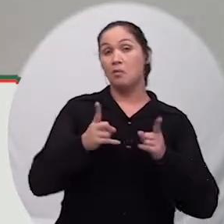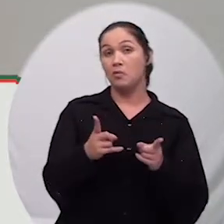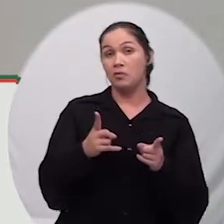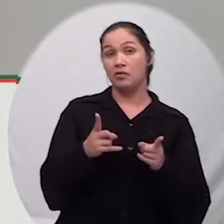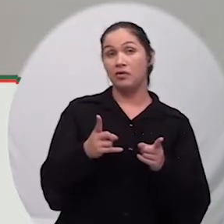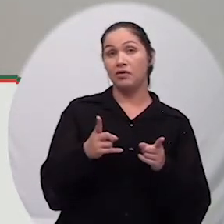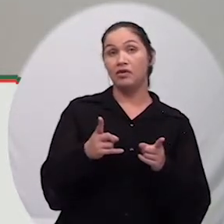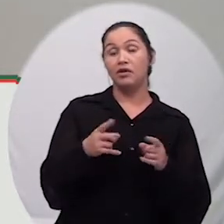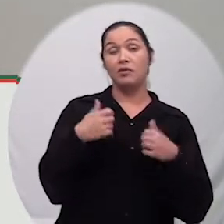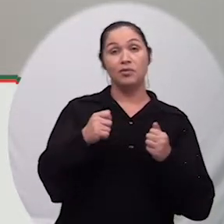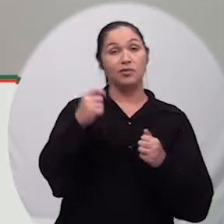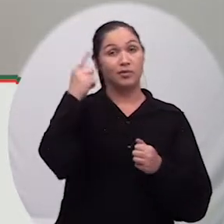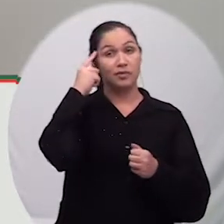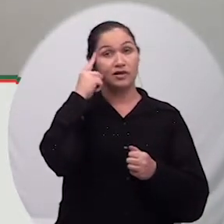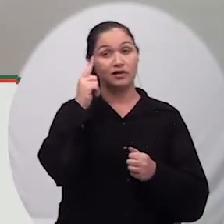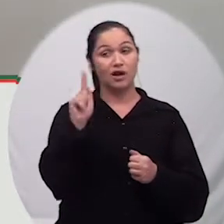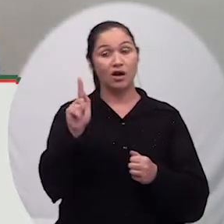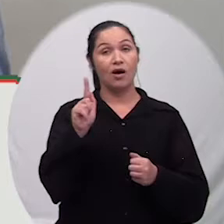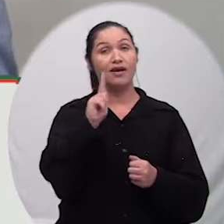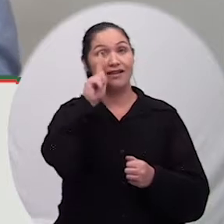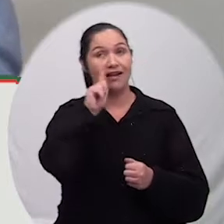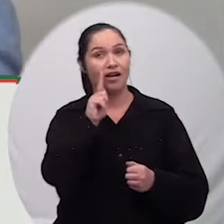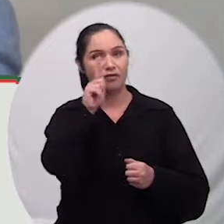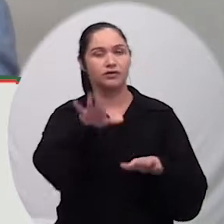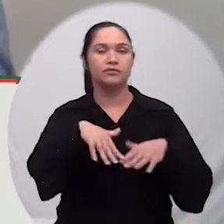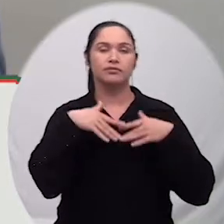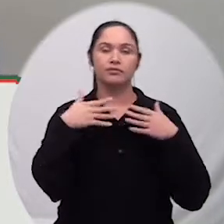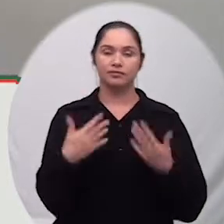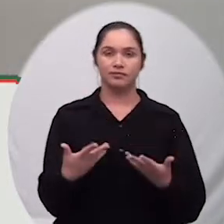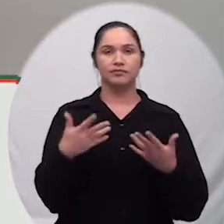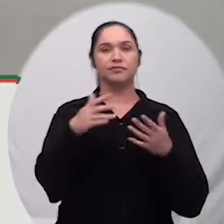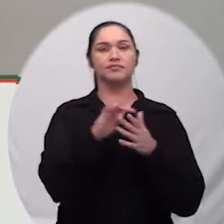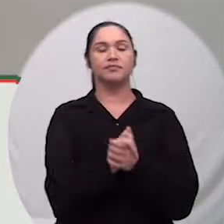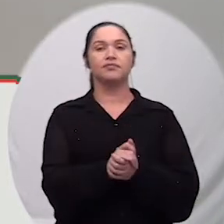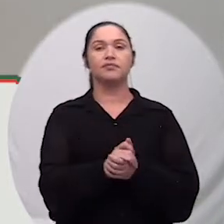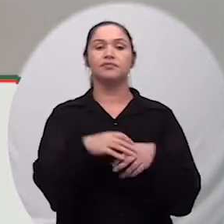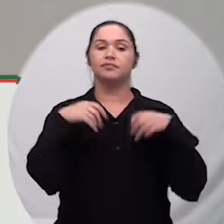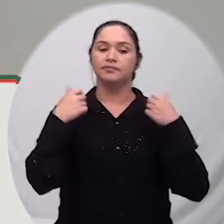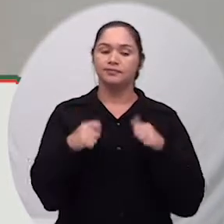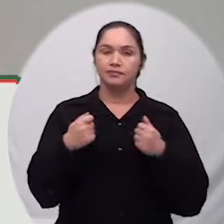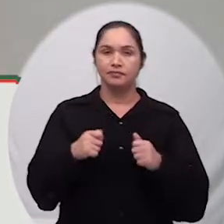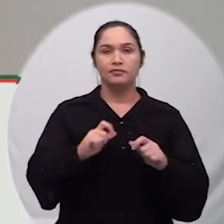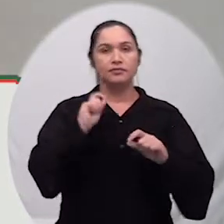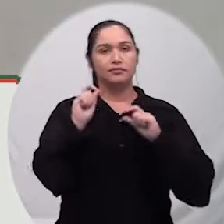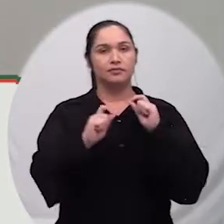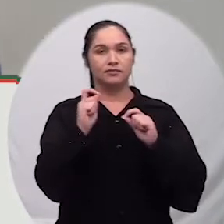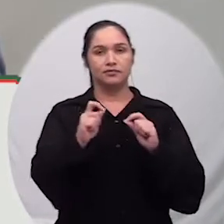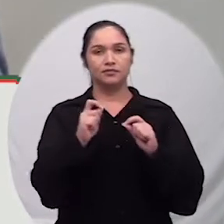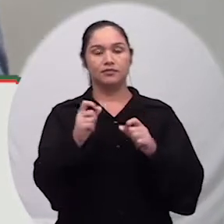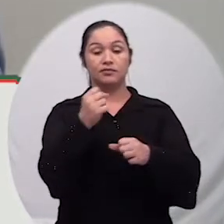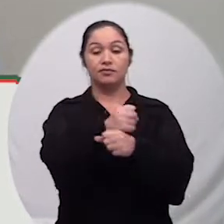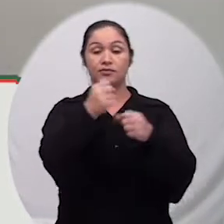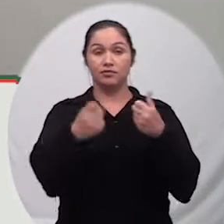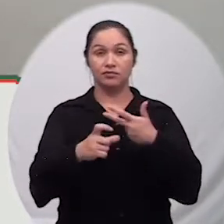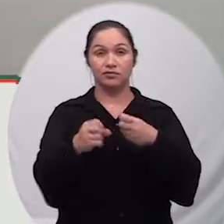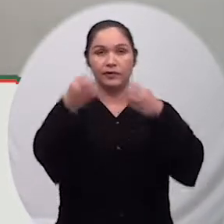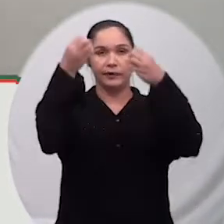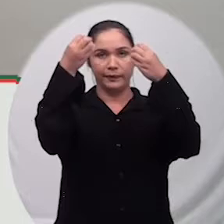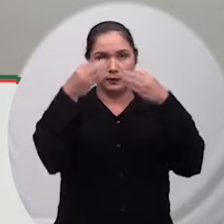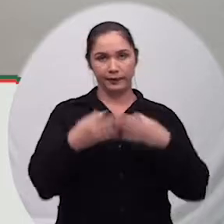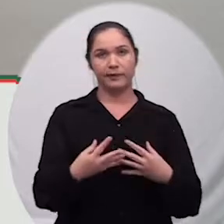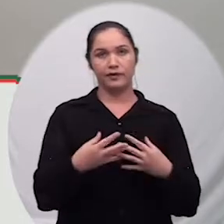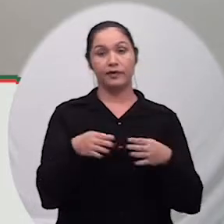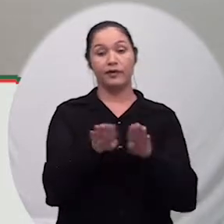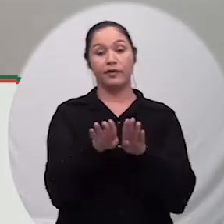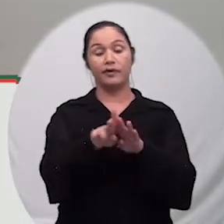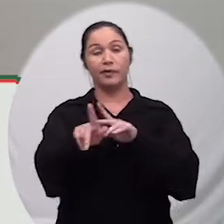maior. Então, cobro-se uma posição, precisamos de um esclarecimento, acima de tudo, precisamos de um